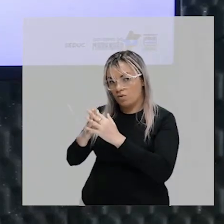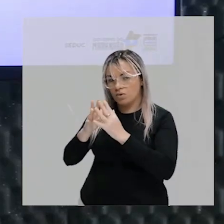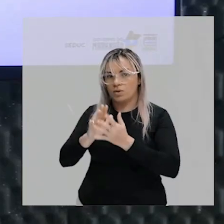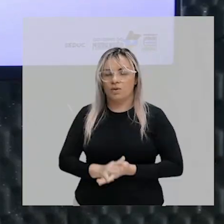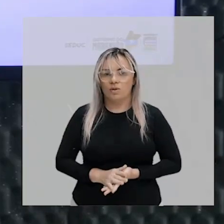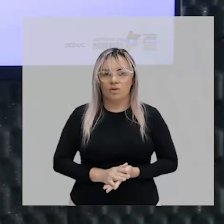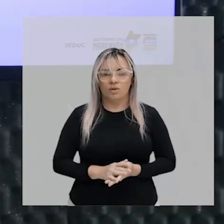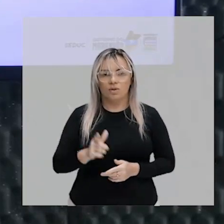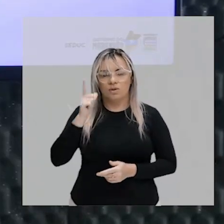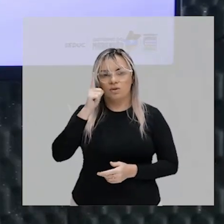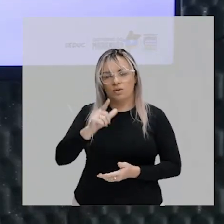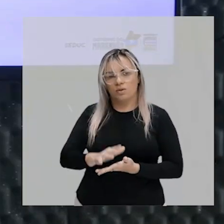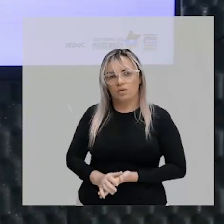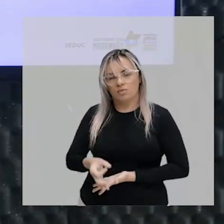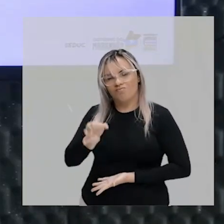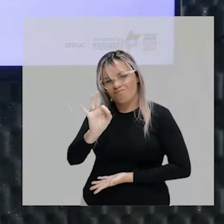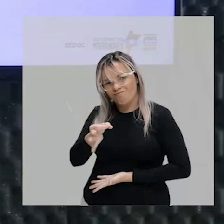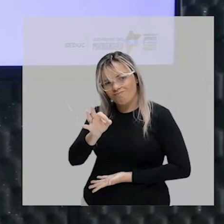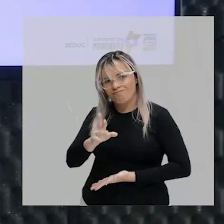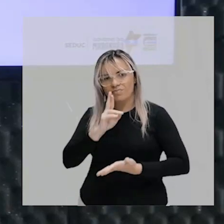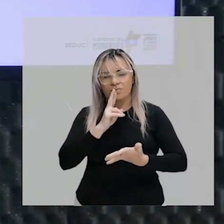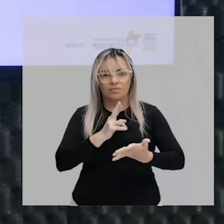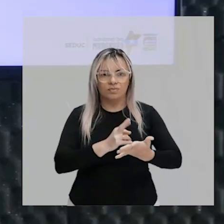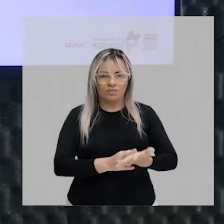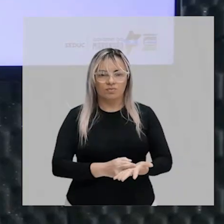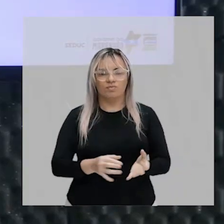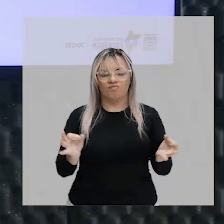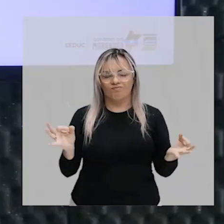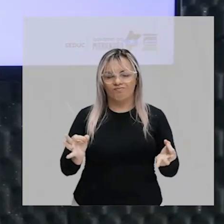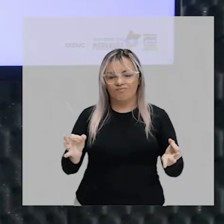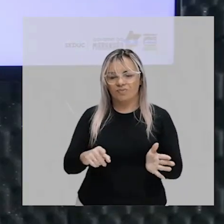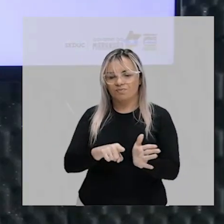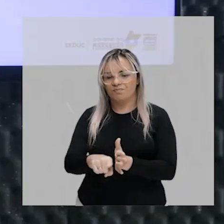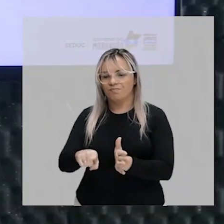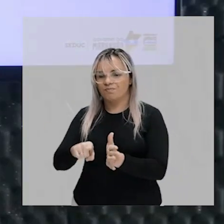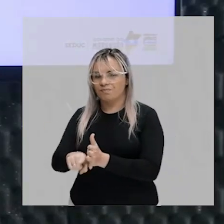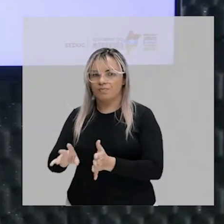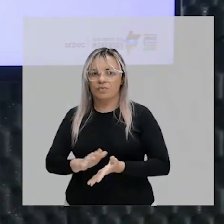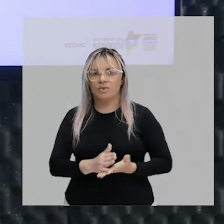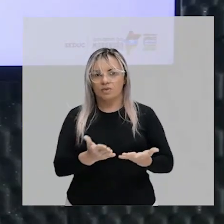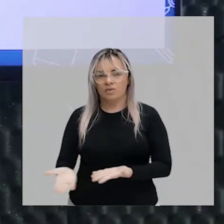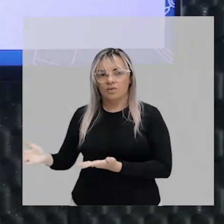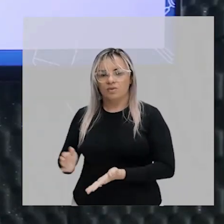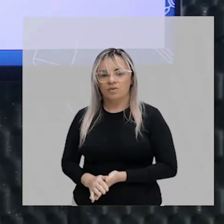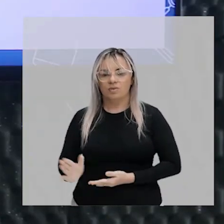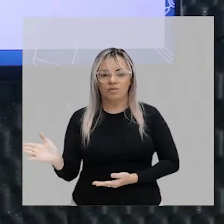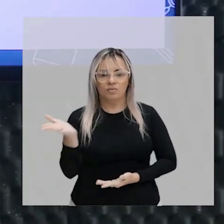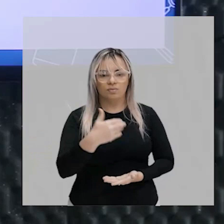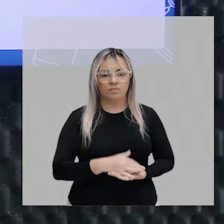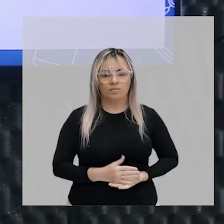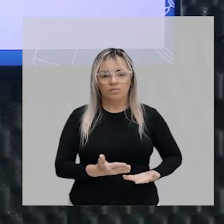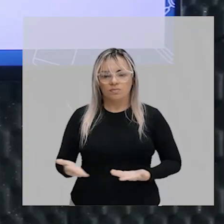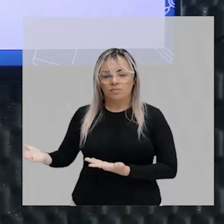garantir que nós vamos sim conseguir responder corretamente cada questão dessas tá bom bora começar olha